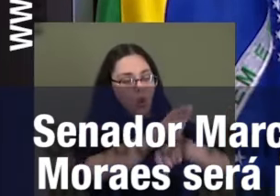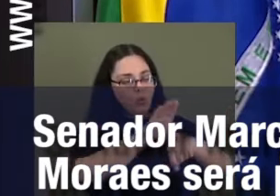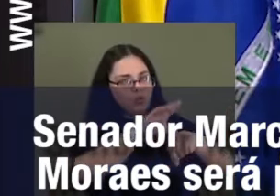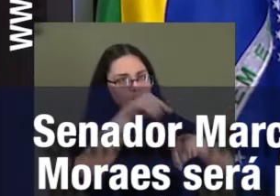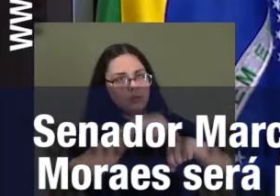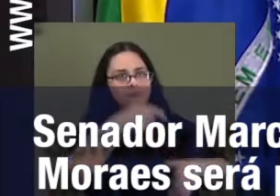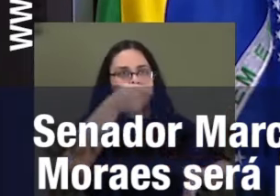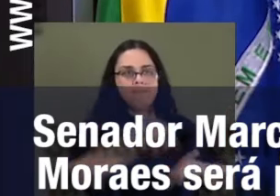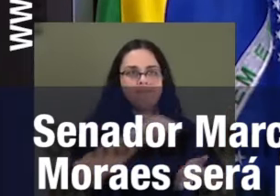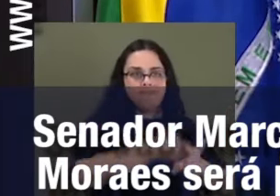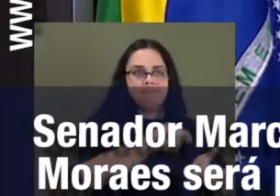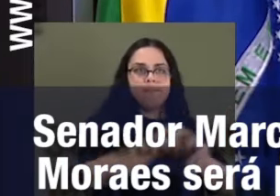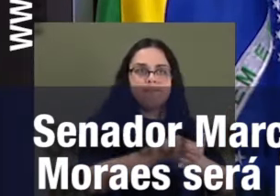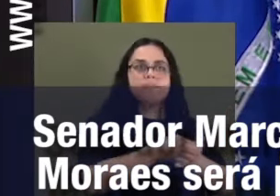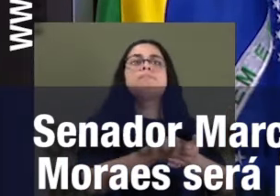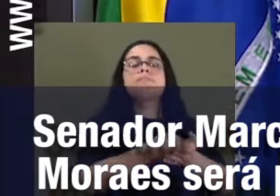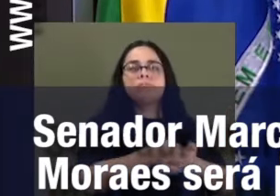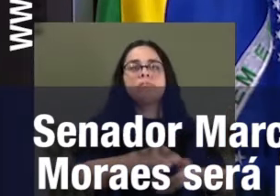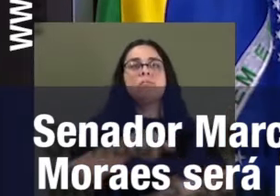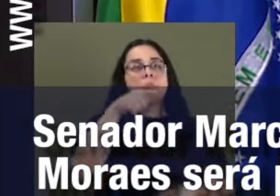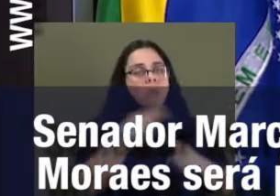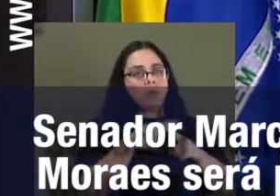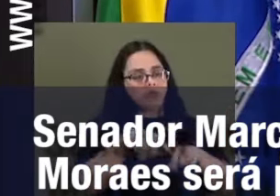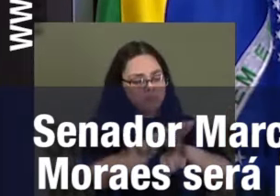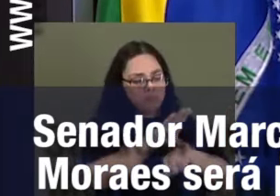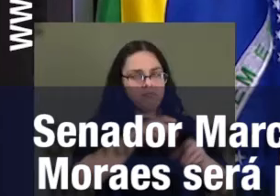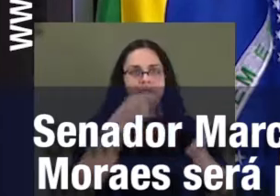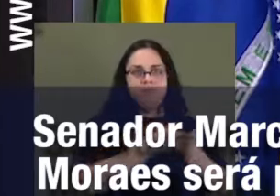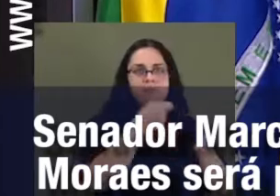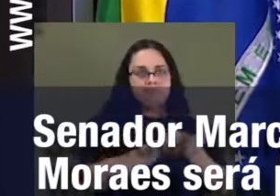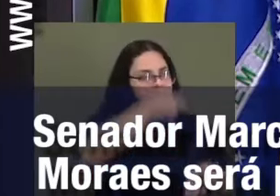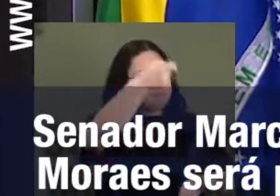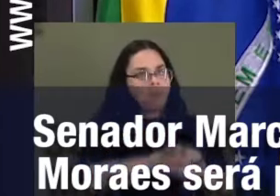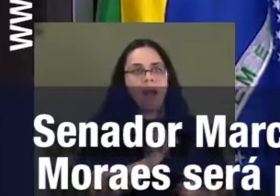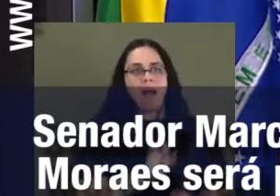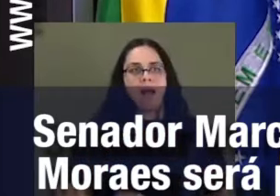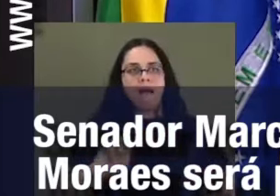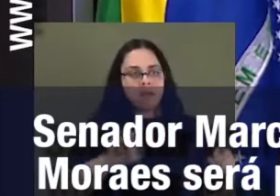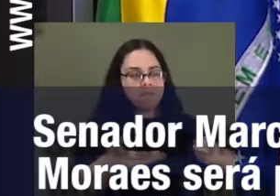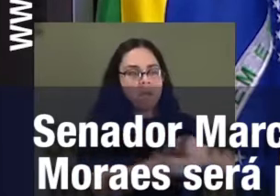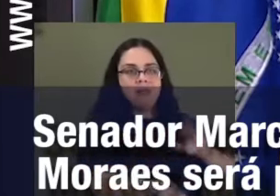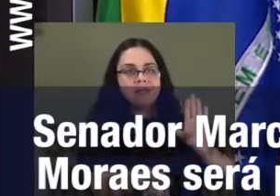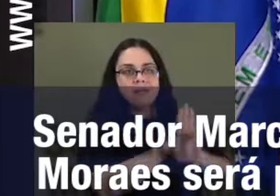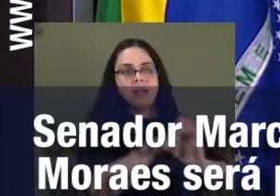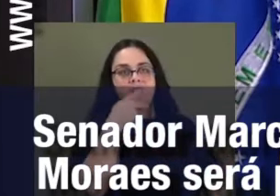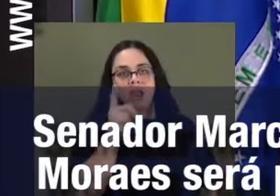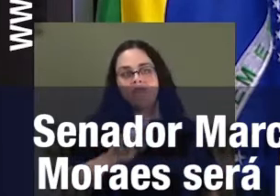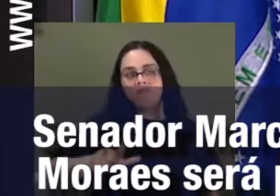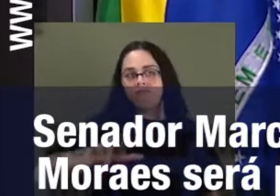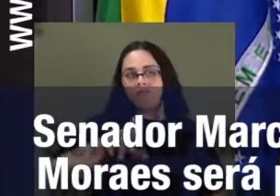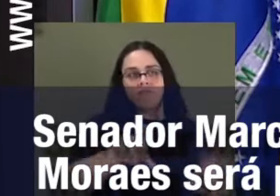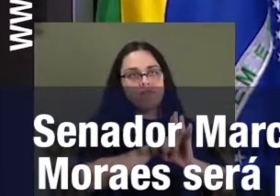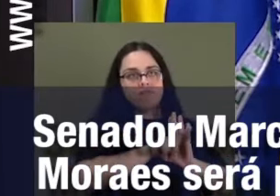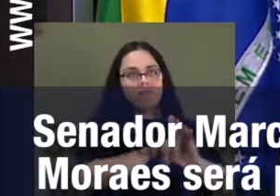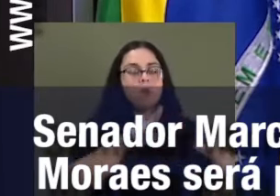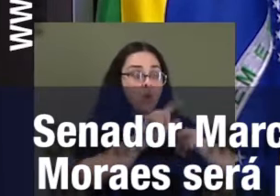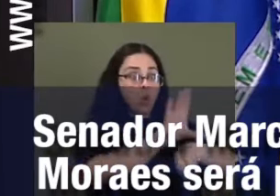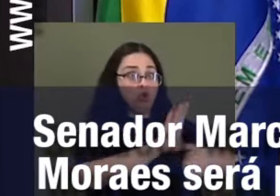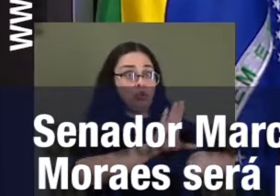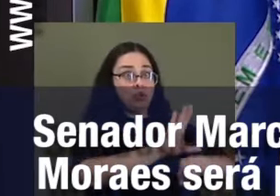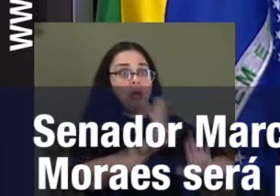rígida. Ela, além de exigir o não cumprimento da ordem sem embasamento legal, sem estar na lei, que dirá na